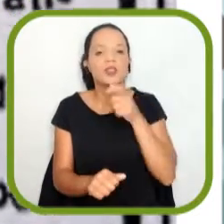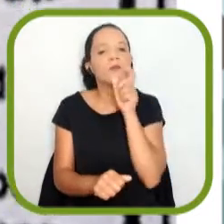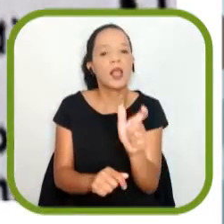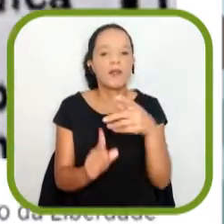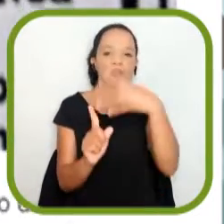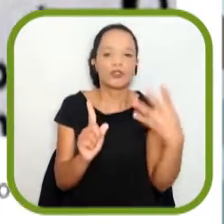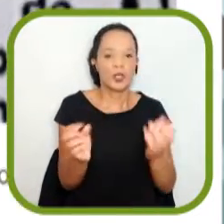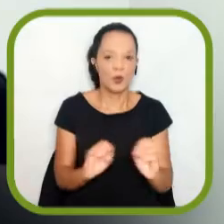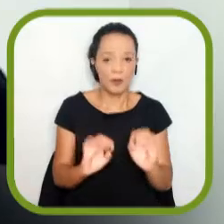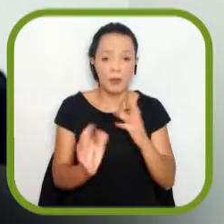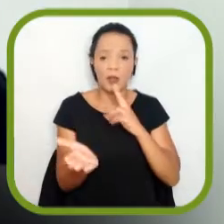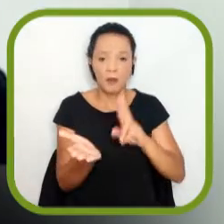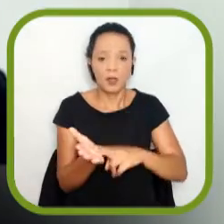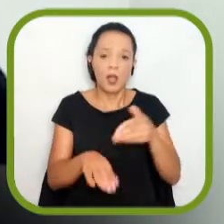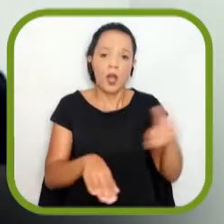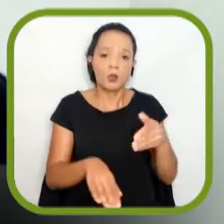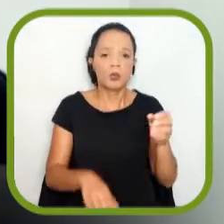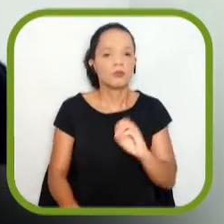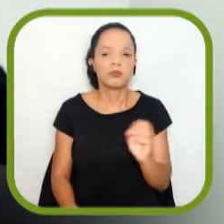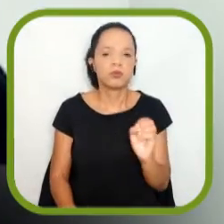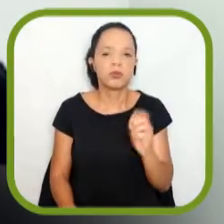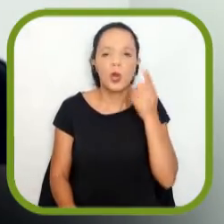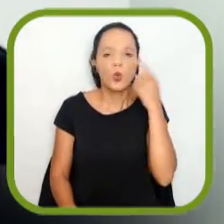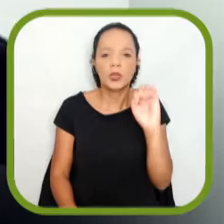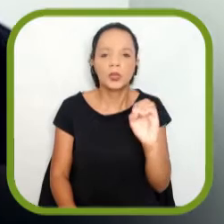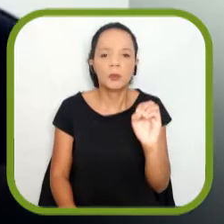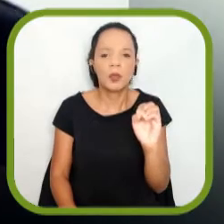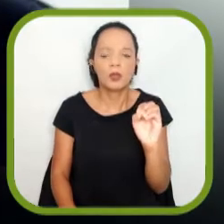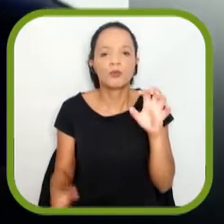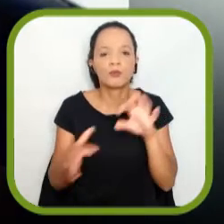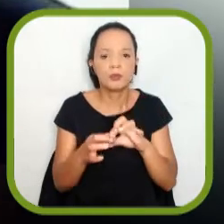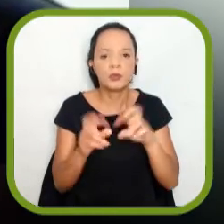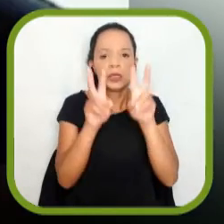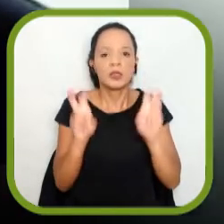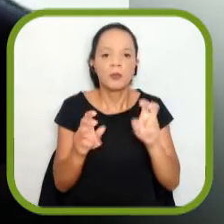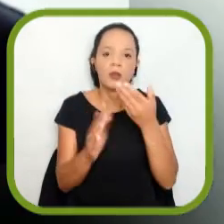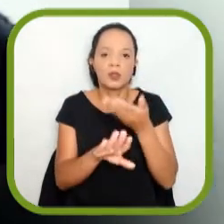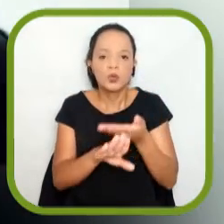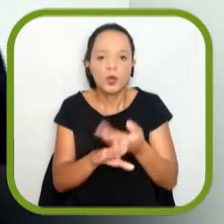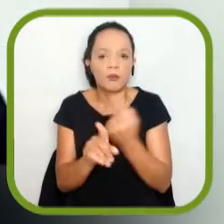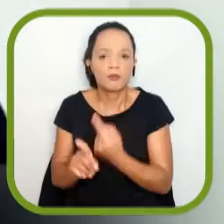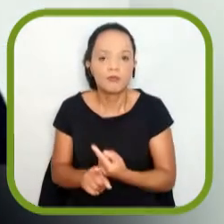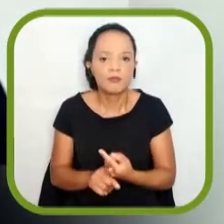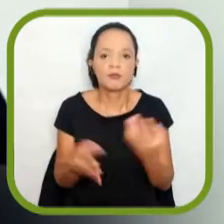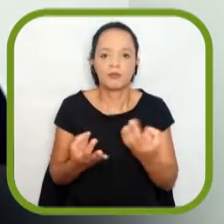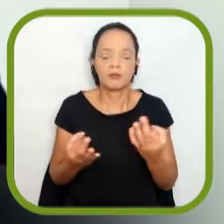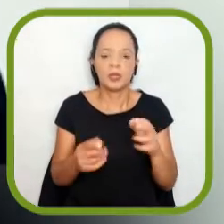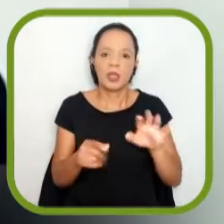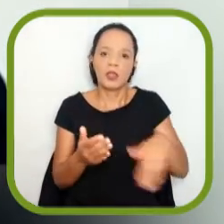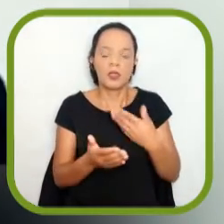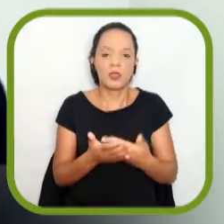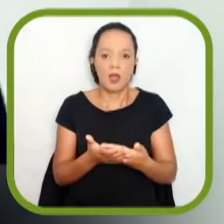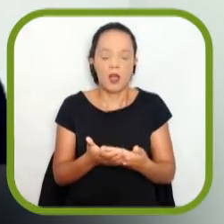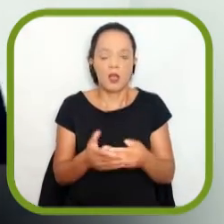expressão LGBT. A verdade é que naquela altura não havia nenhum conhecimento sobre as questões sexuais que eram